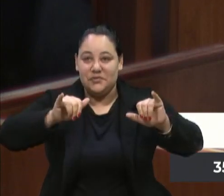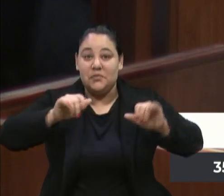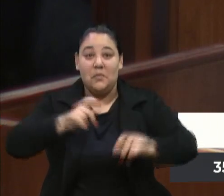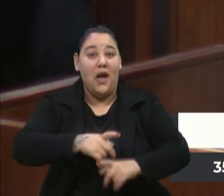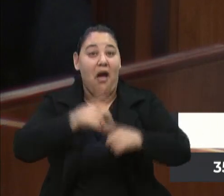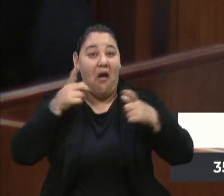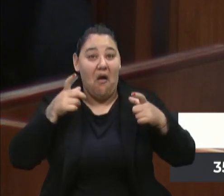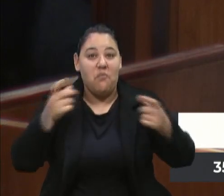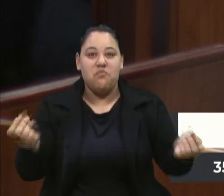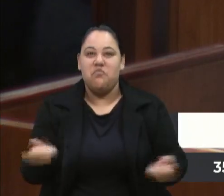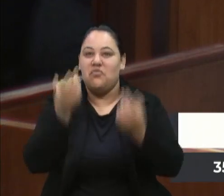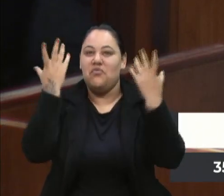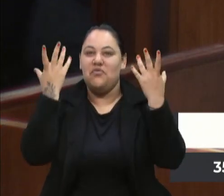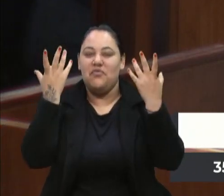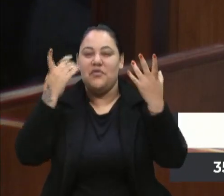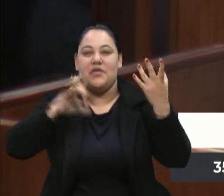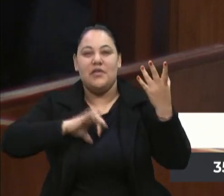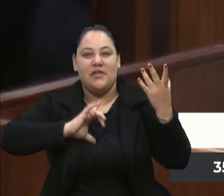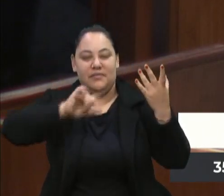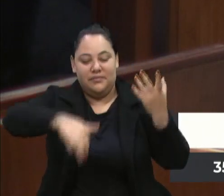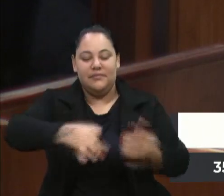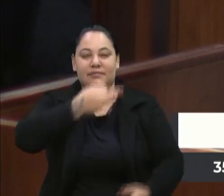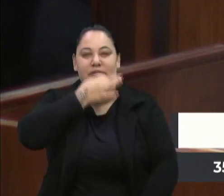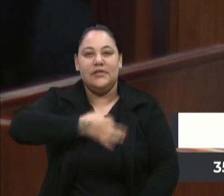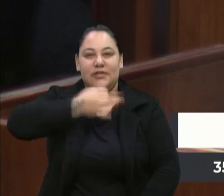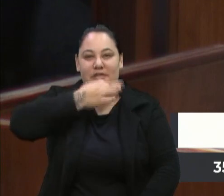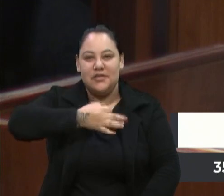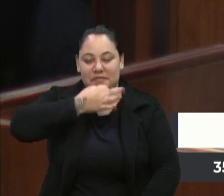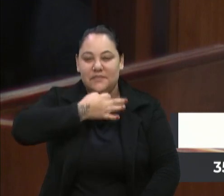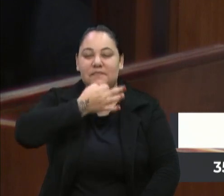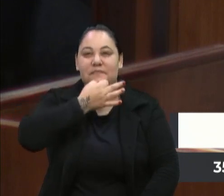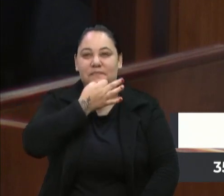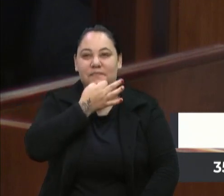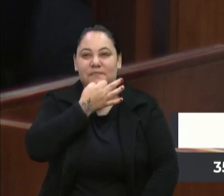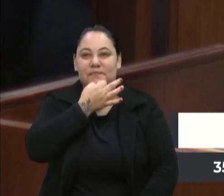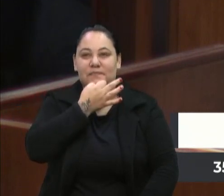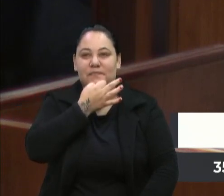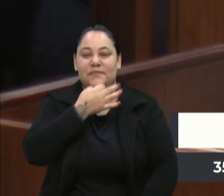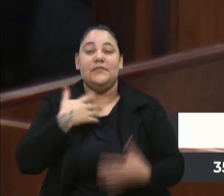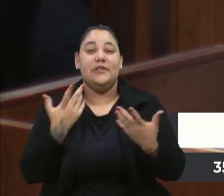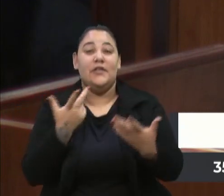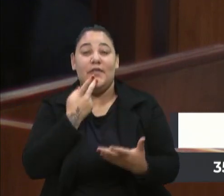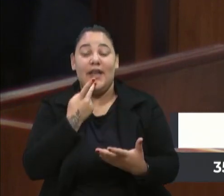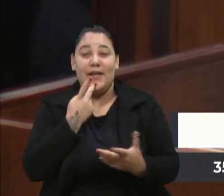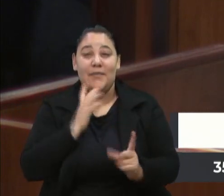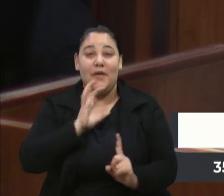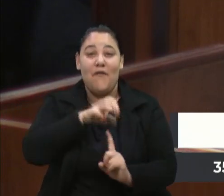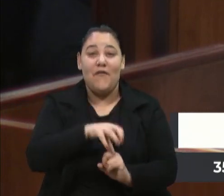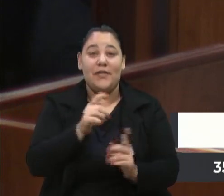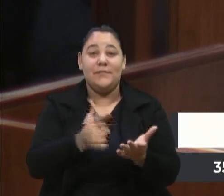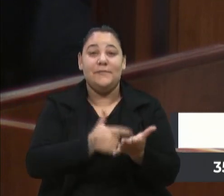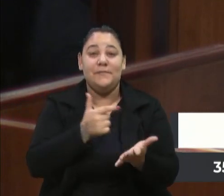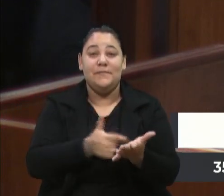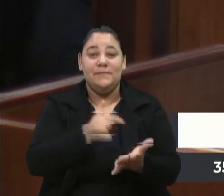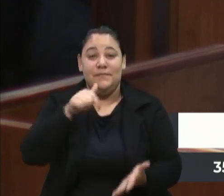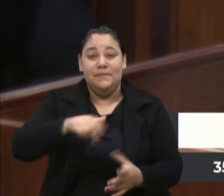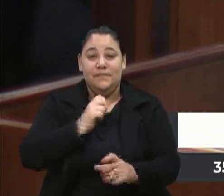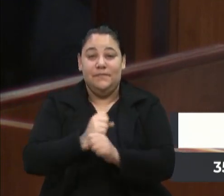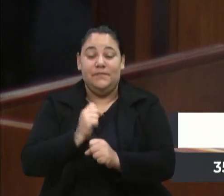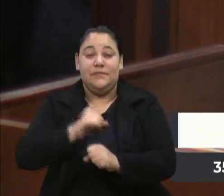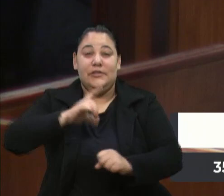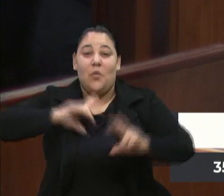eventos que a gente realiza todos os anos aqui na cidade de Caxias do Sul. E, então, dizer que a Feira do Livro deste ano, com a